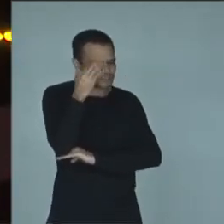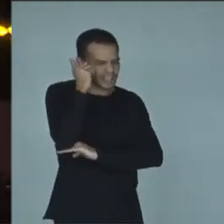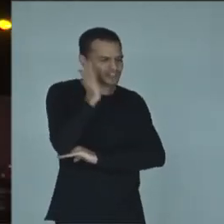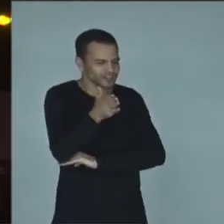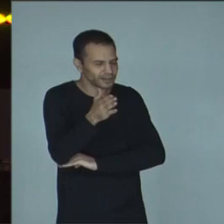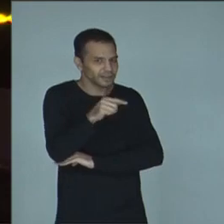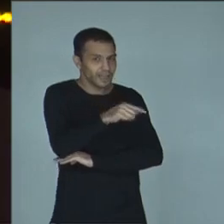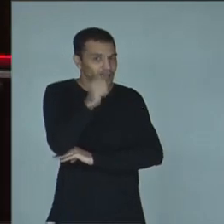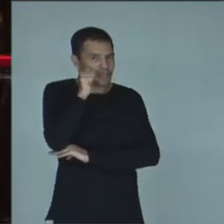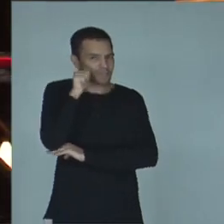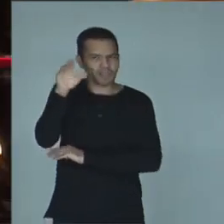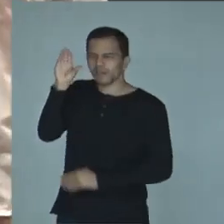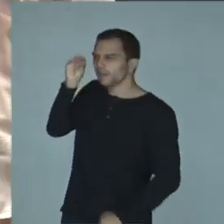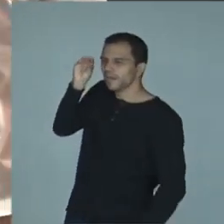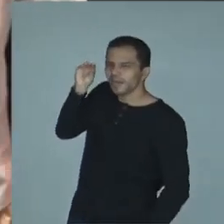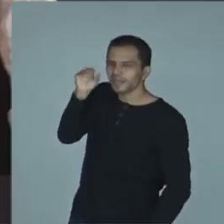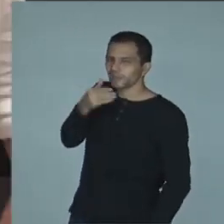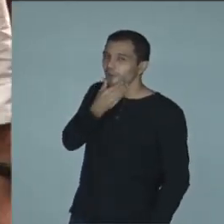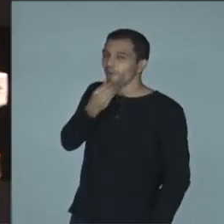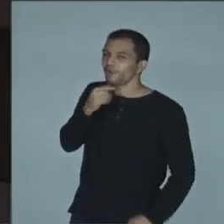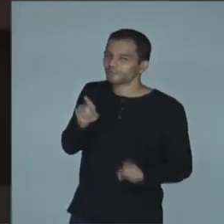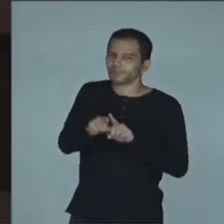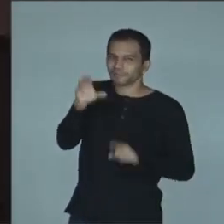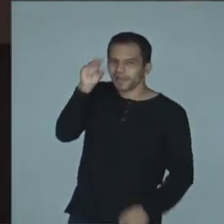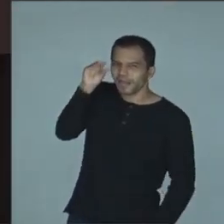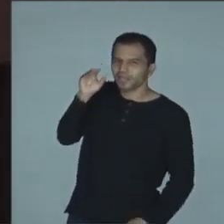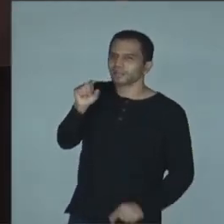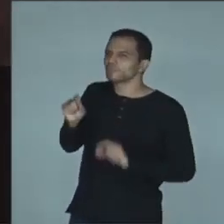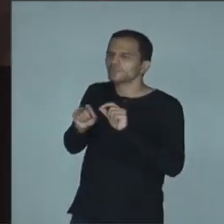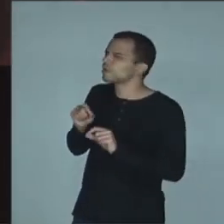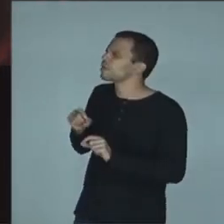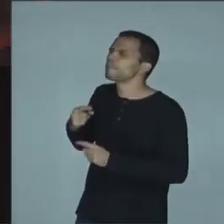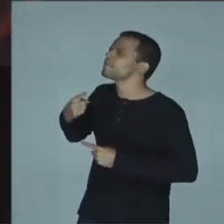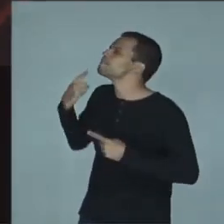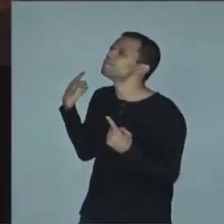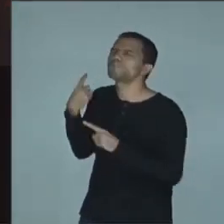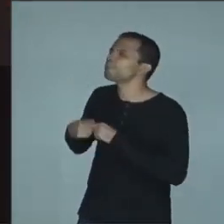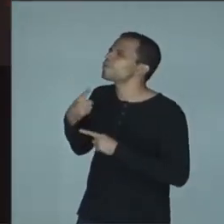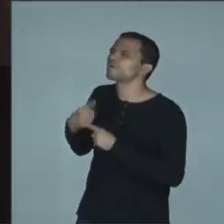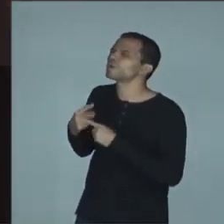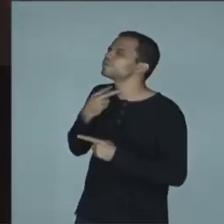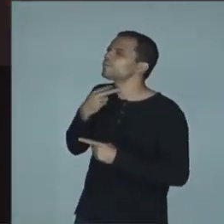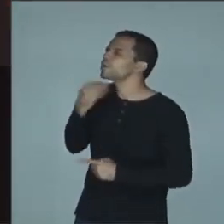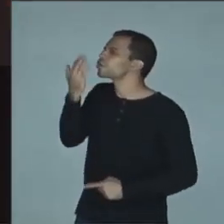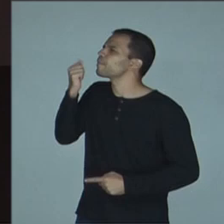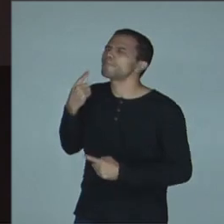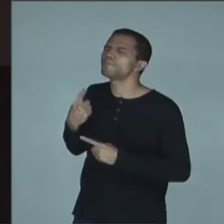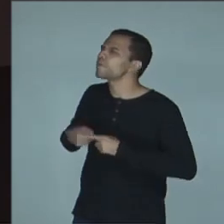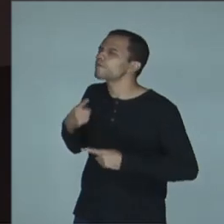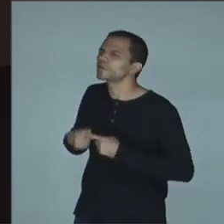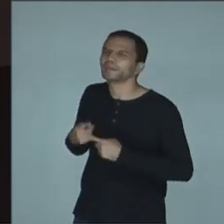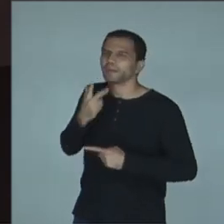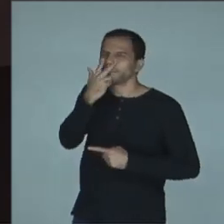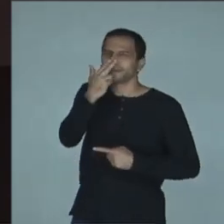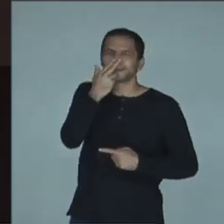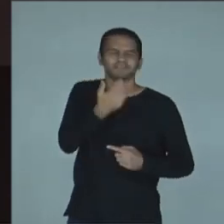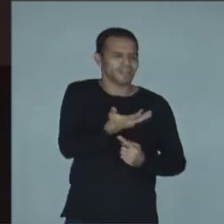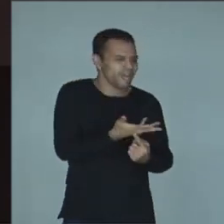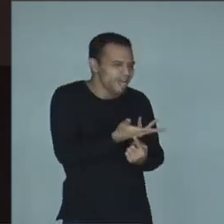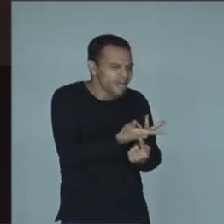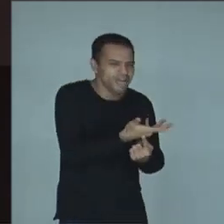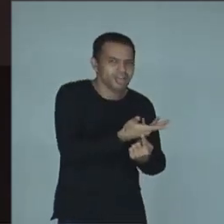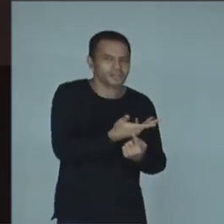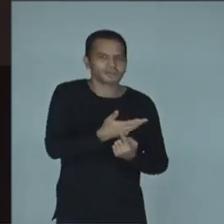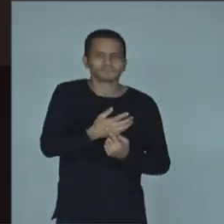e a mulher bicho curioso homem também né Agora sim olha essa conversa fiada Deus